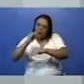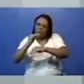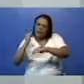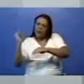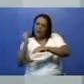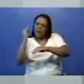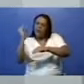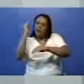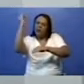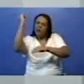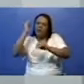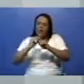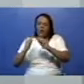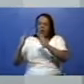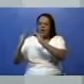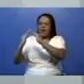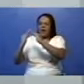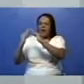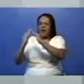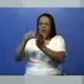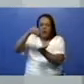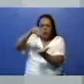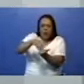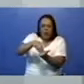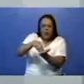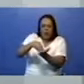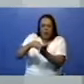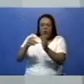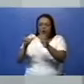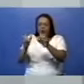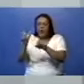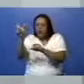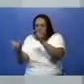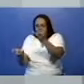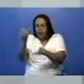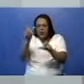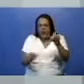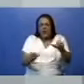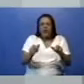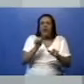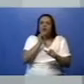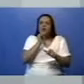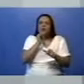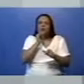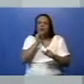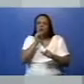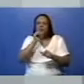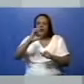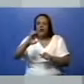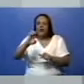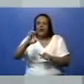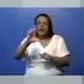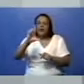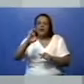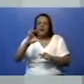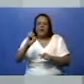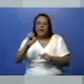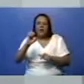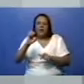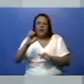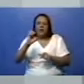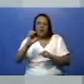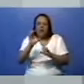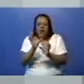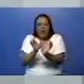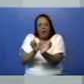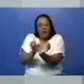Casas. E ele é o núcleo do sujeito. Se eu penso no núcleo da célula, não é a parte mais importante da célula que comanda o restante?